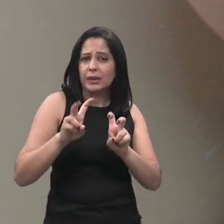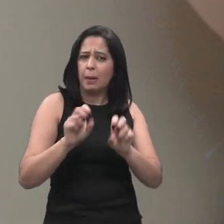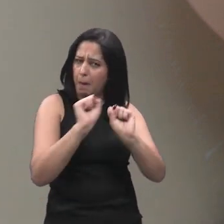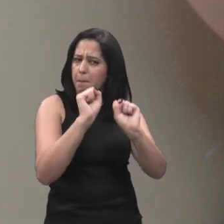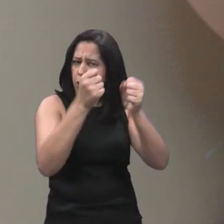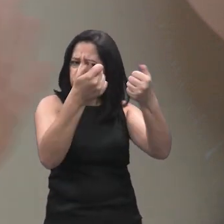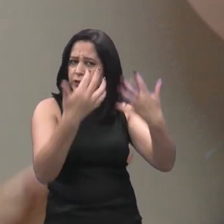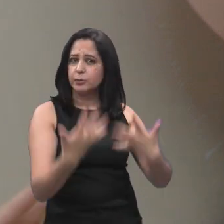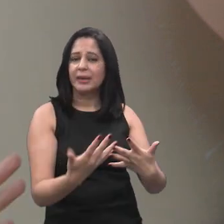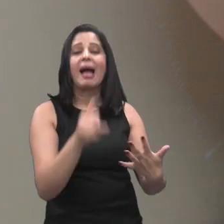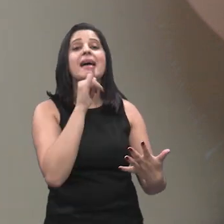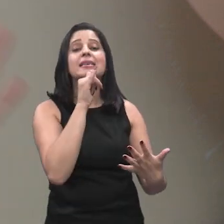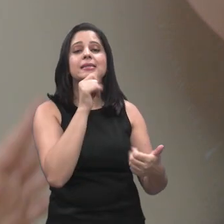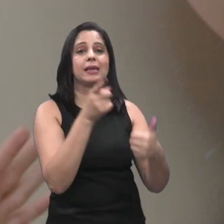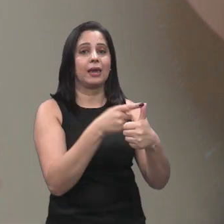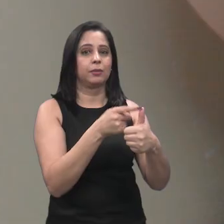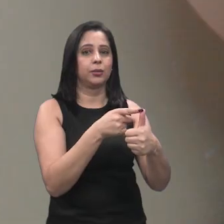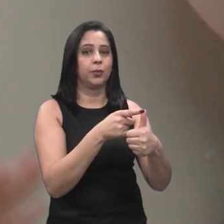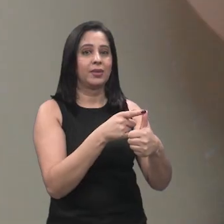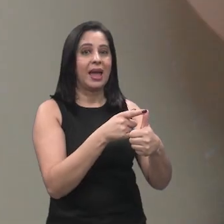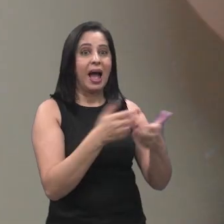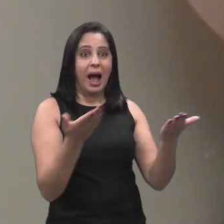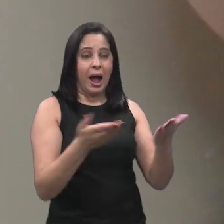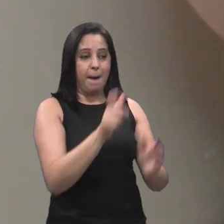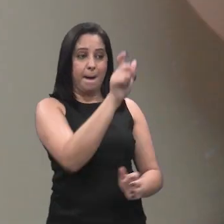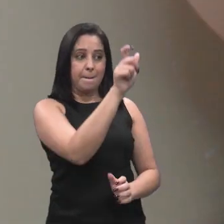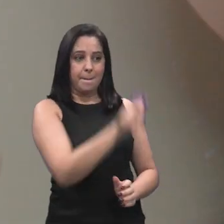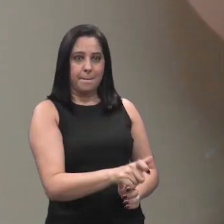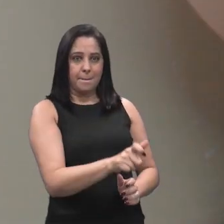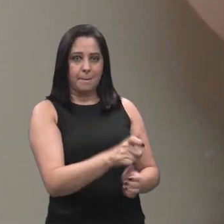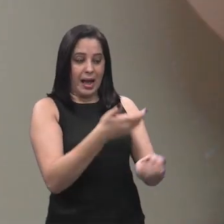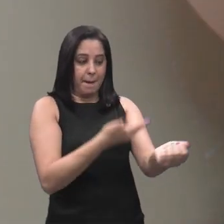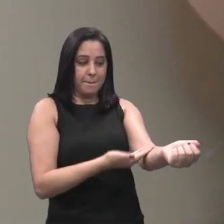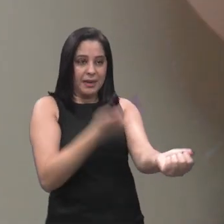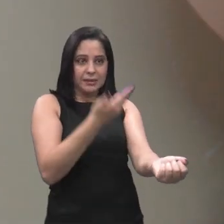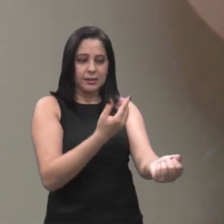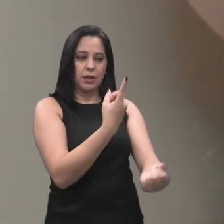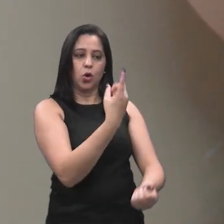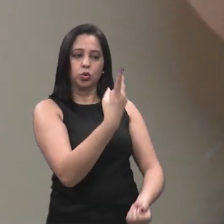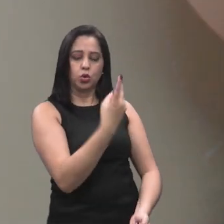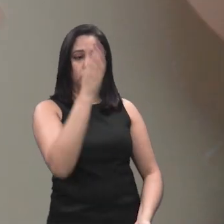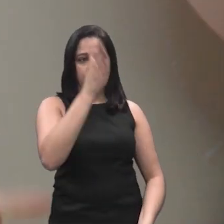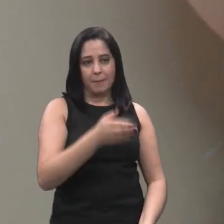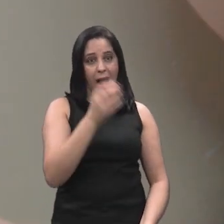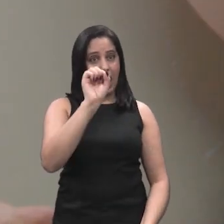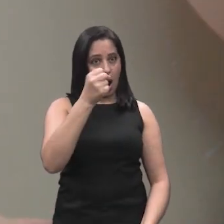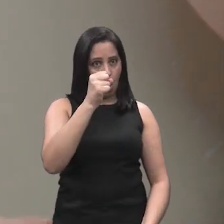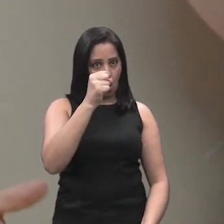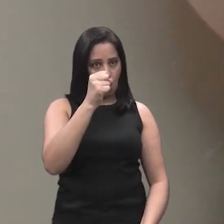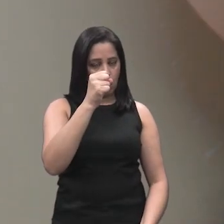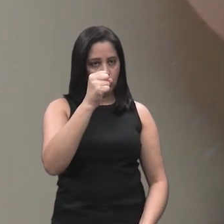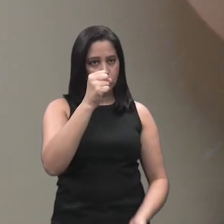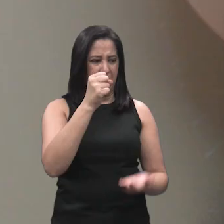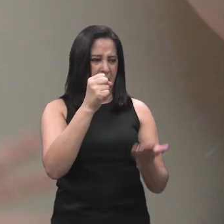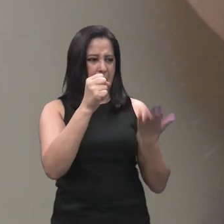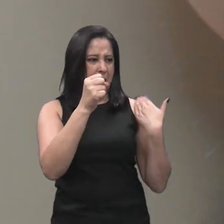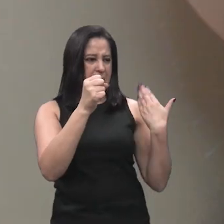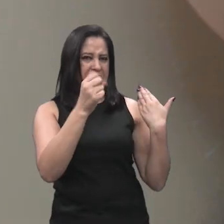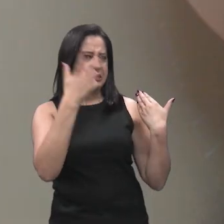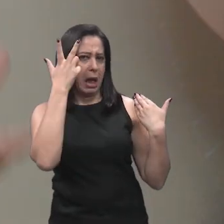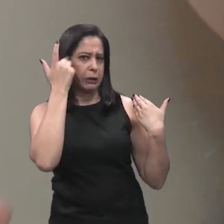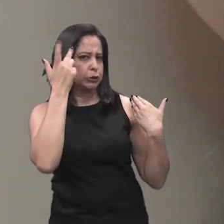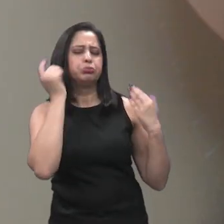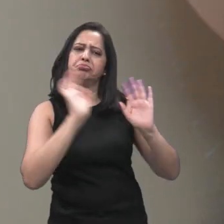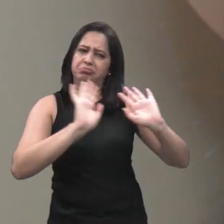né? Pelo menos a gente tinha a informação de que era normal, hoje já é considerada um pouco elevada, né? Explica para a gente